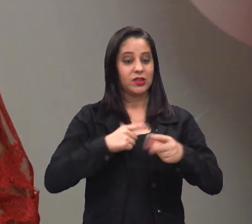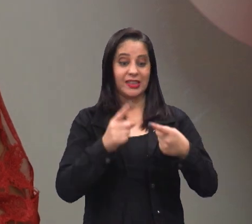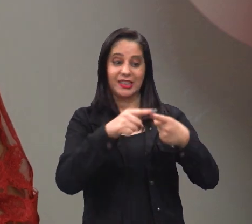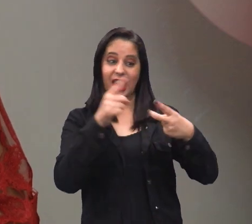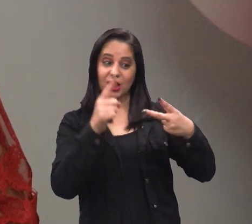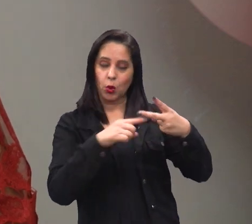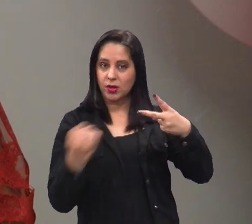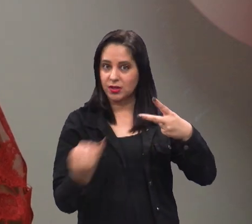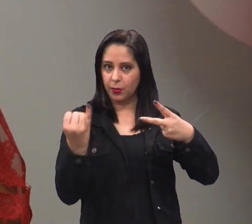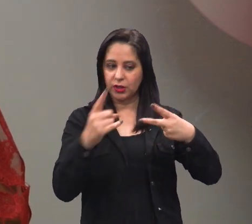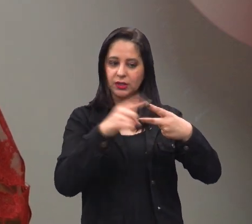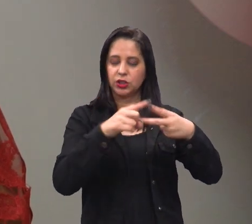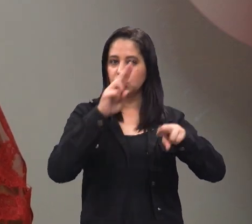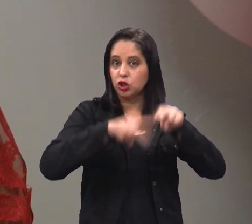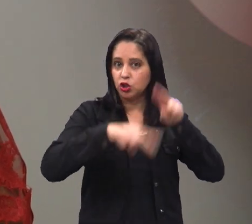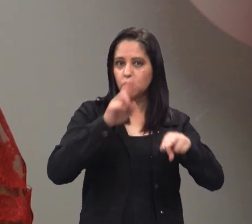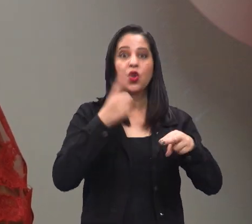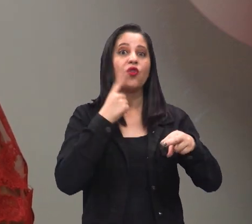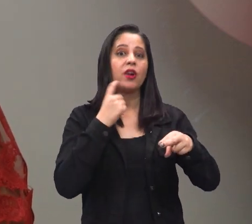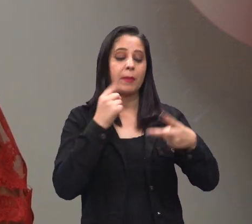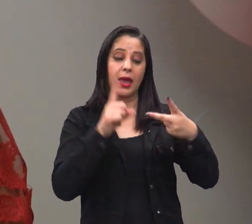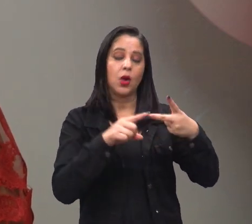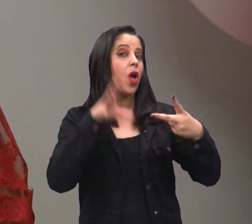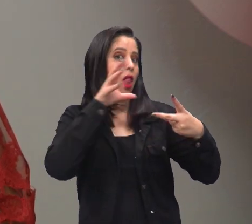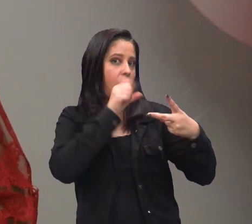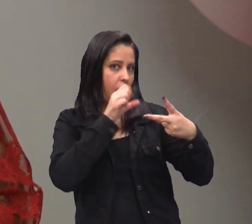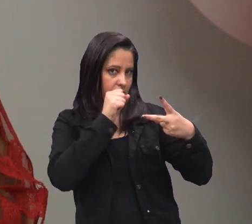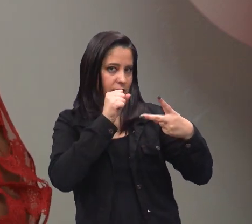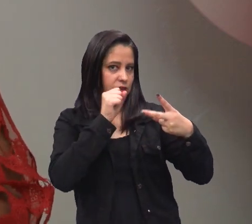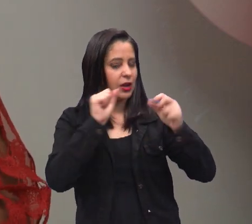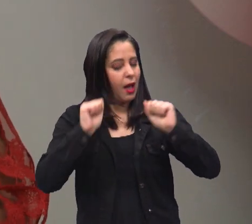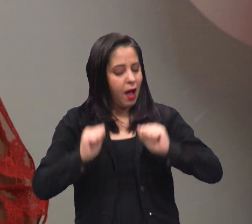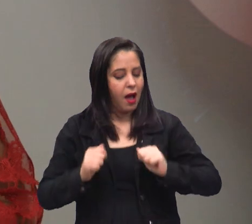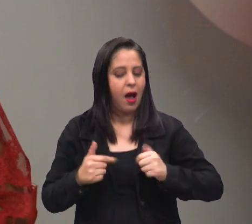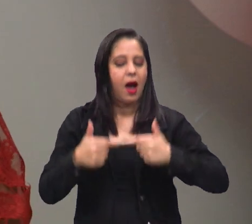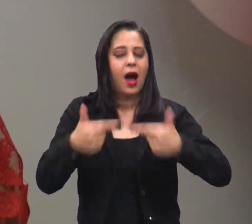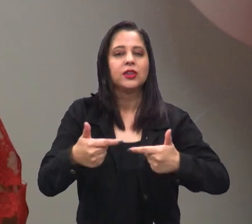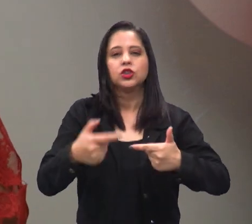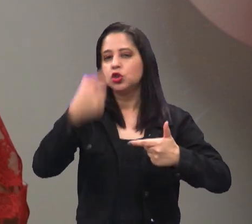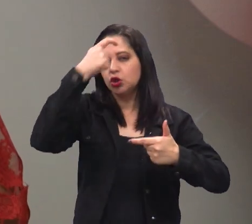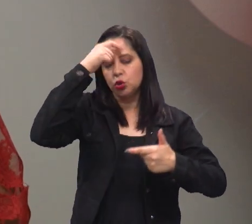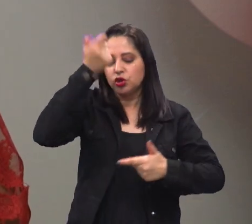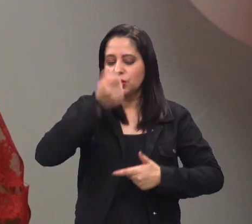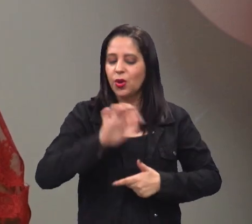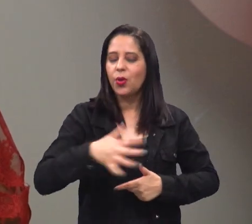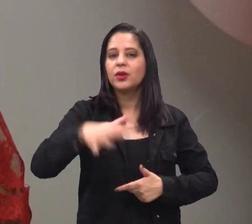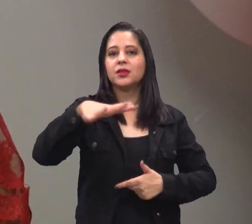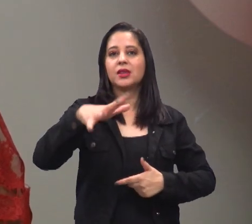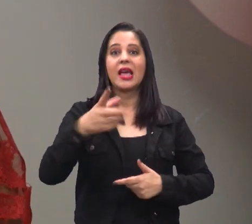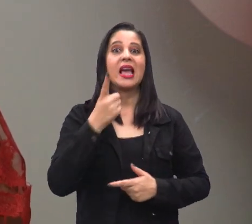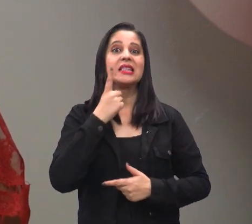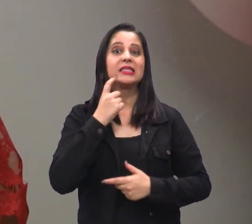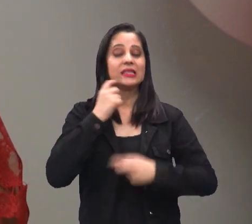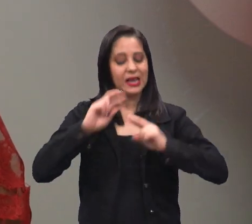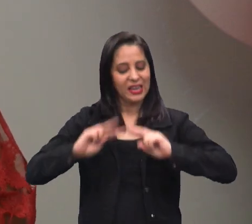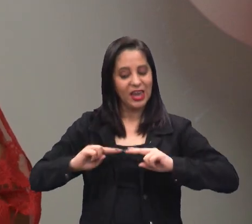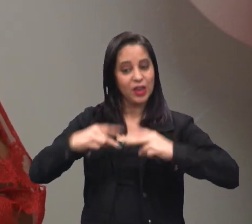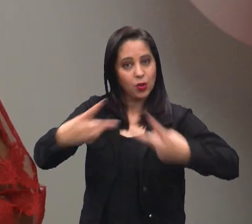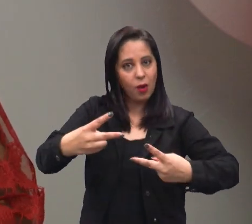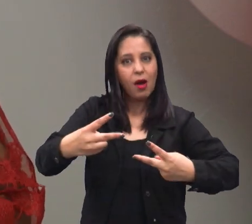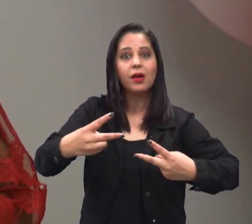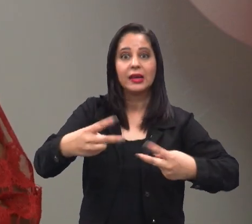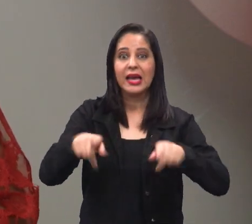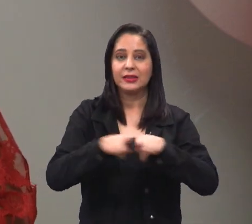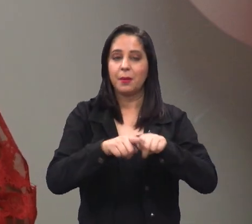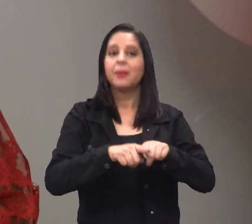o Junho Vermelho e o Junho Laranja, iniciativas que conscientizam sobre a doação de sangue, a anemia e